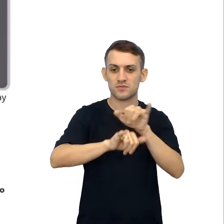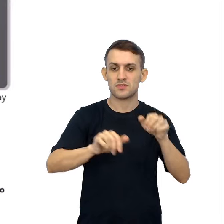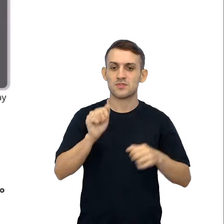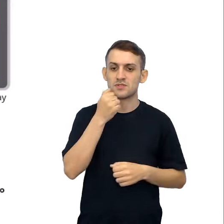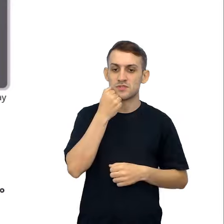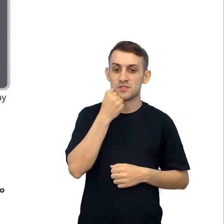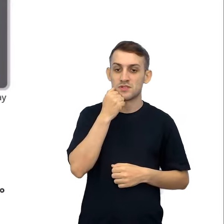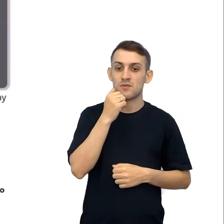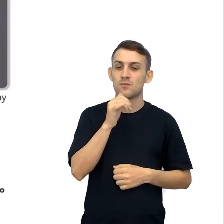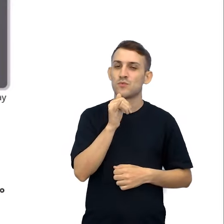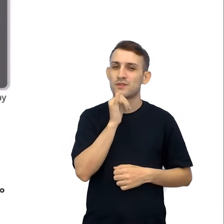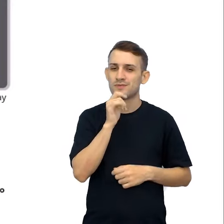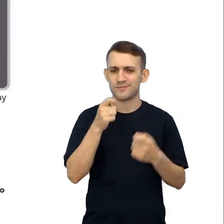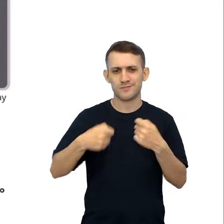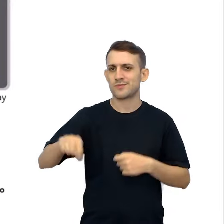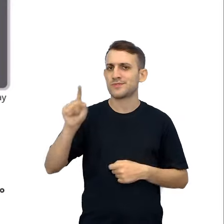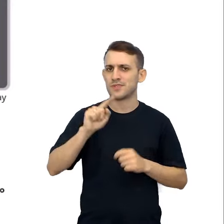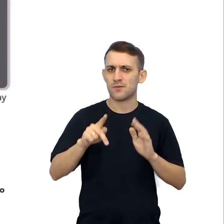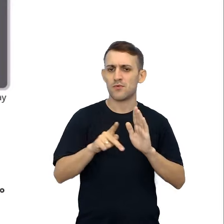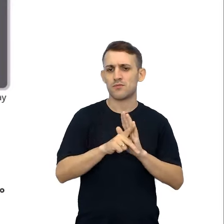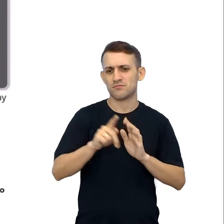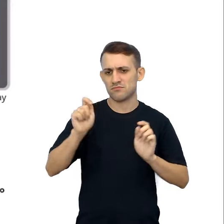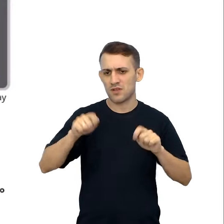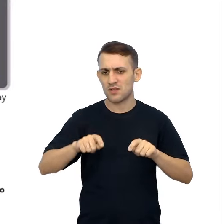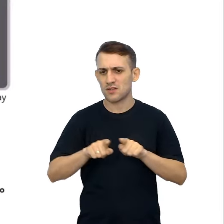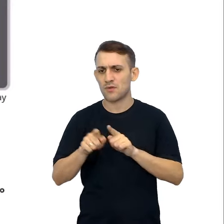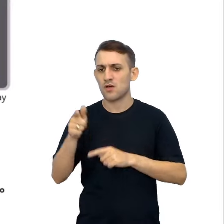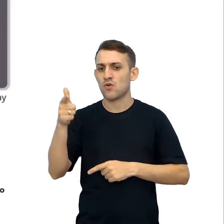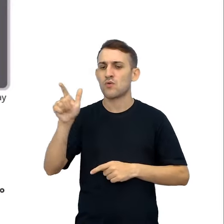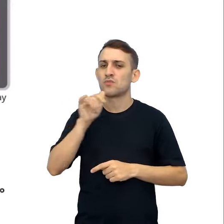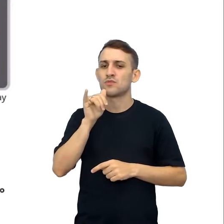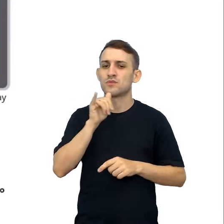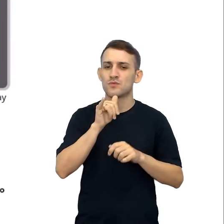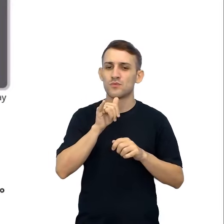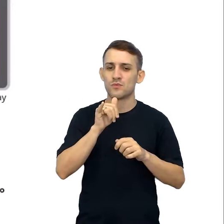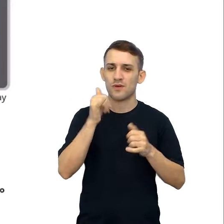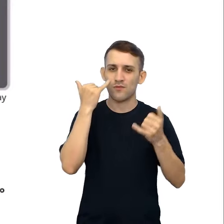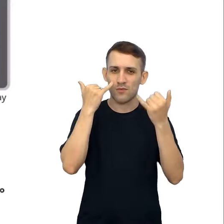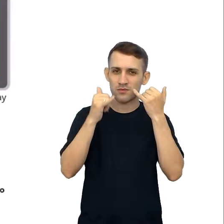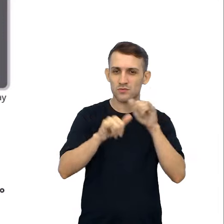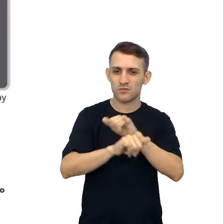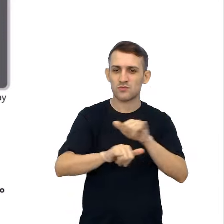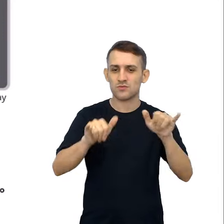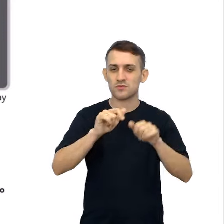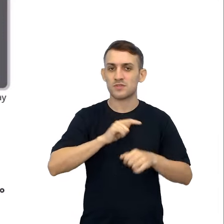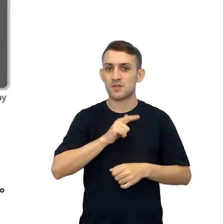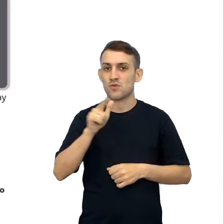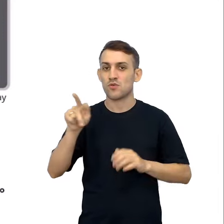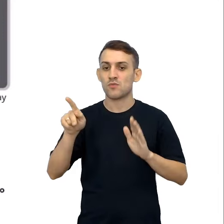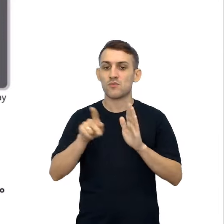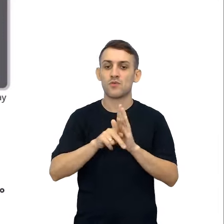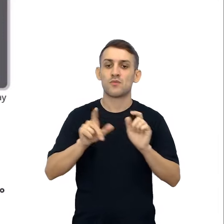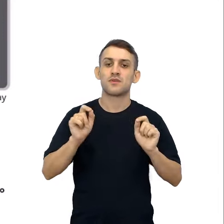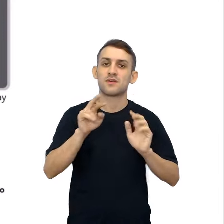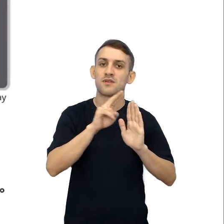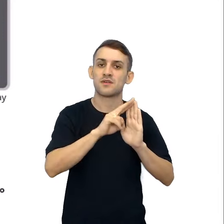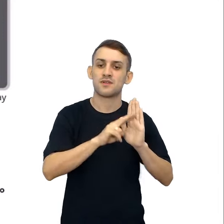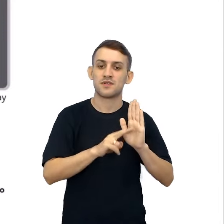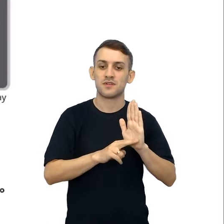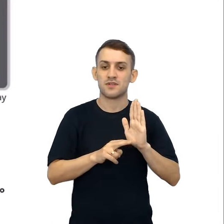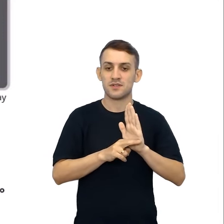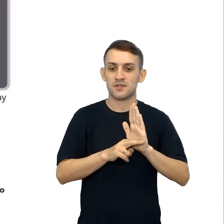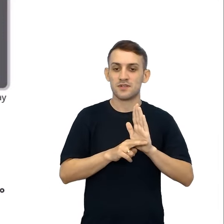por exemplo, não precisa ser esse, né? Pode ser também uma reportagem, pode ser uma síntese de relatório que